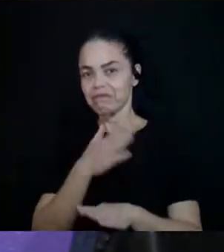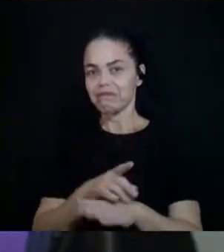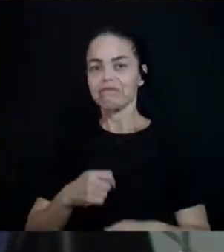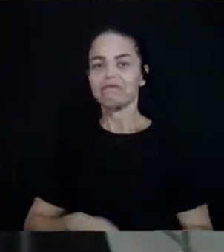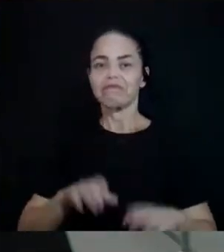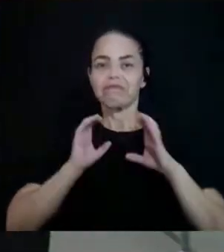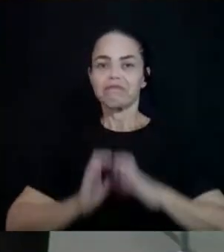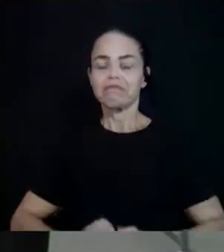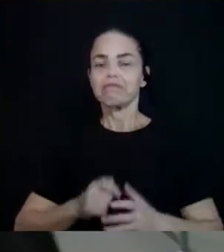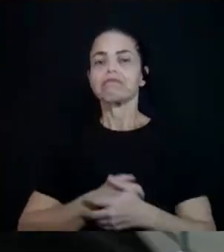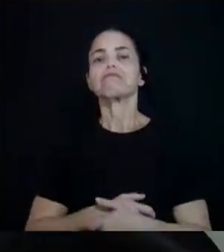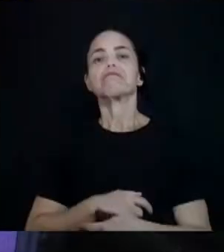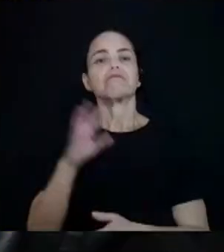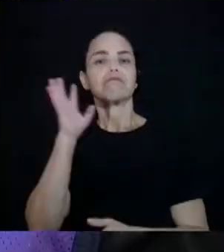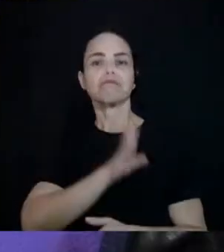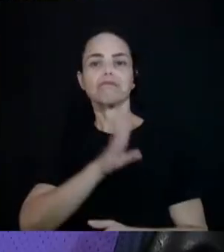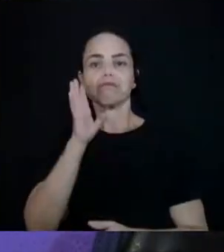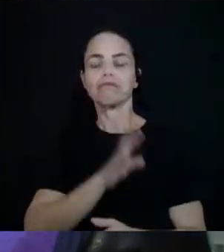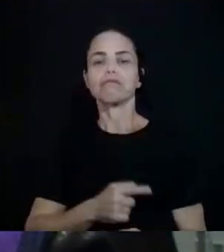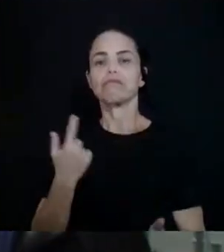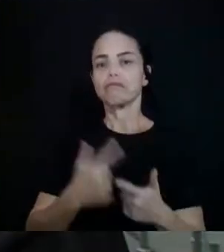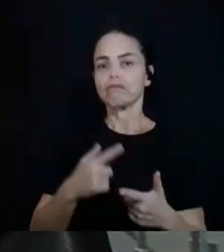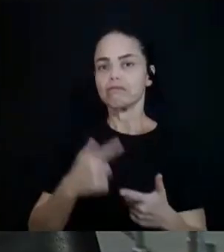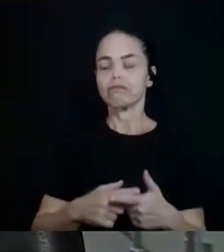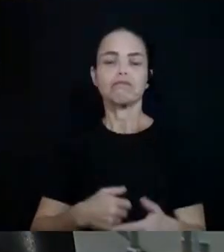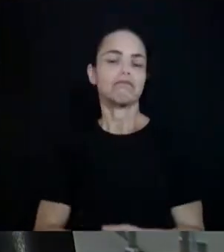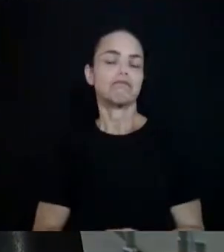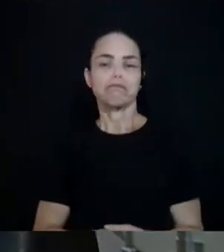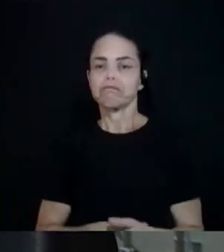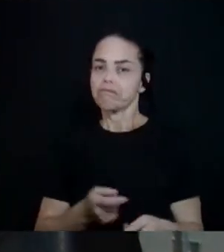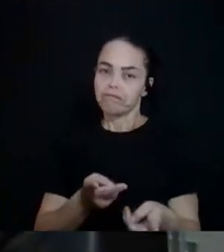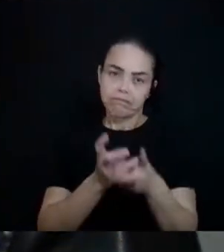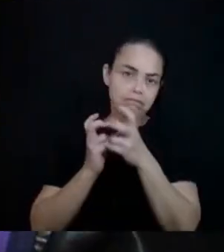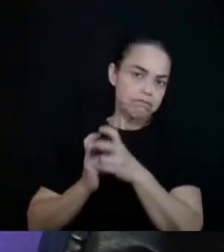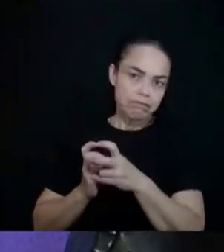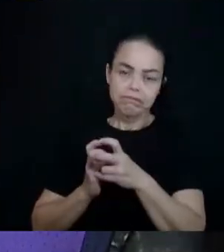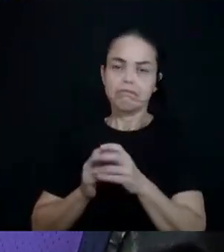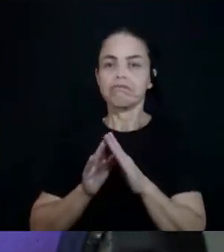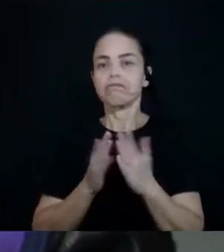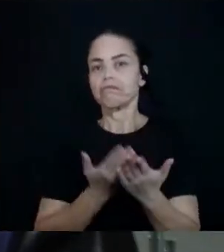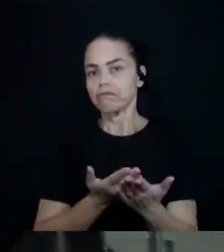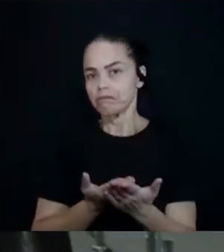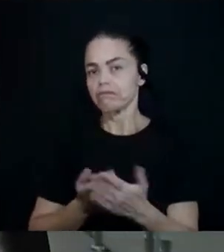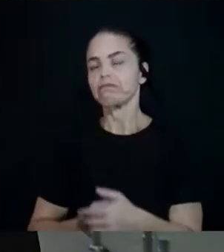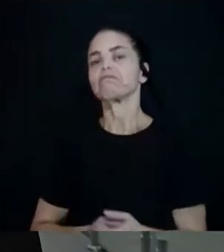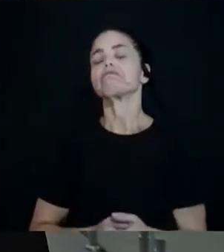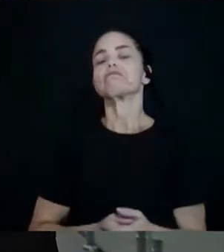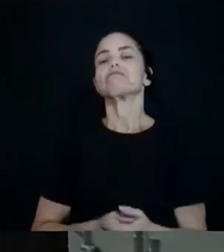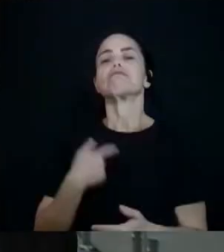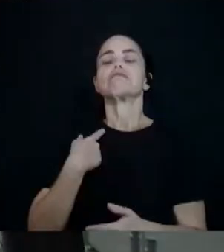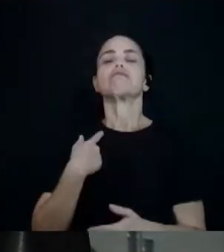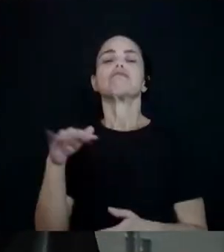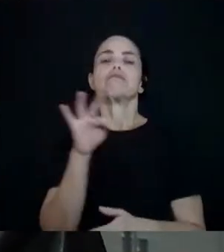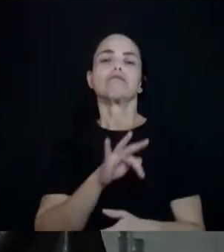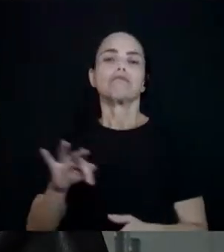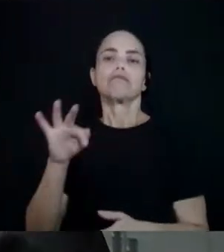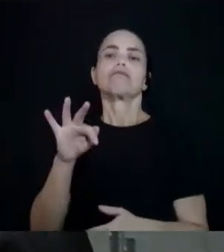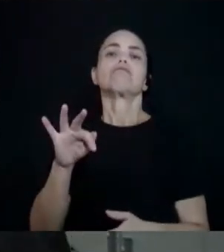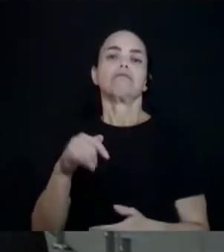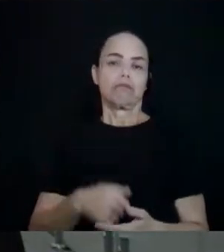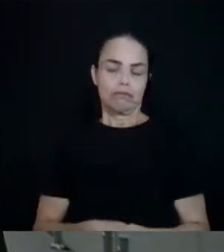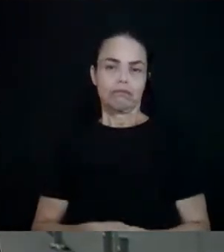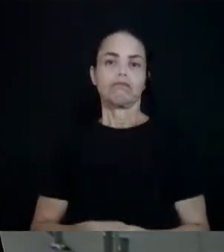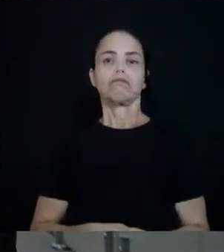muito interessante, porque é algo assim que a gente não vê assim no âmbito escolar, no âmbito até um pouco da faculdade, assim, é algo que a gente vê mais